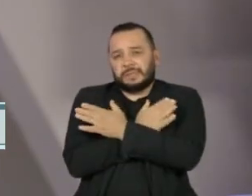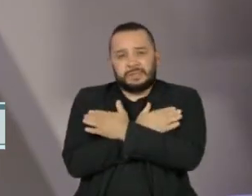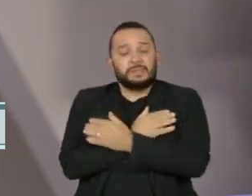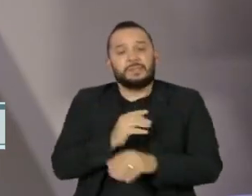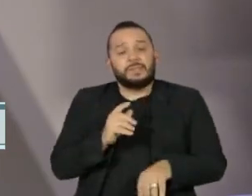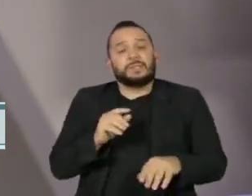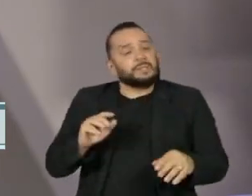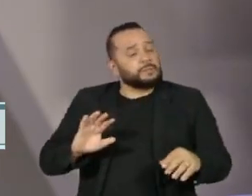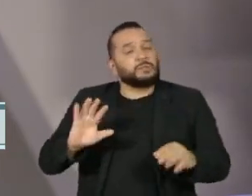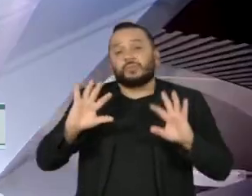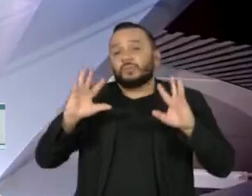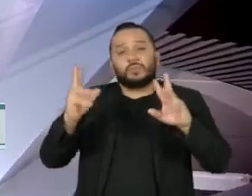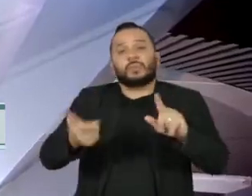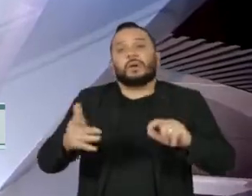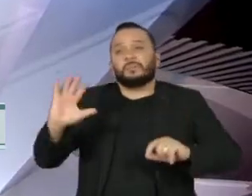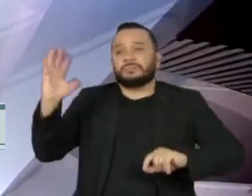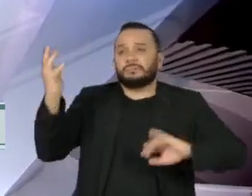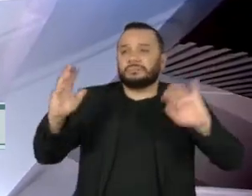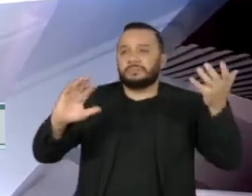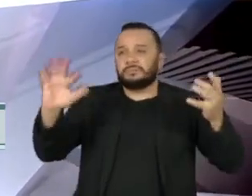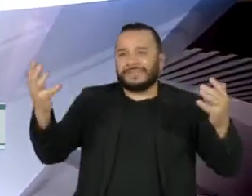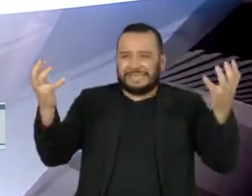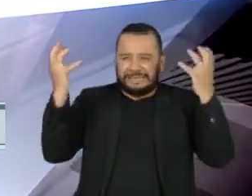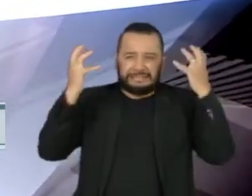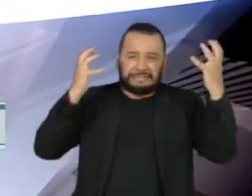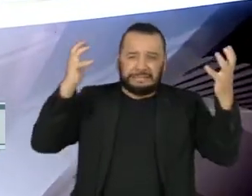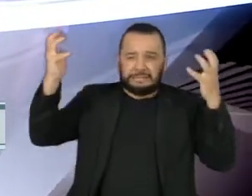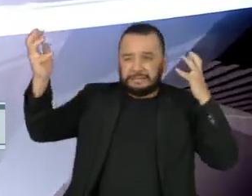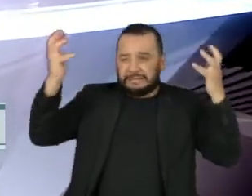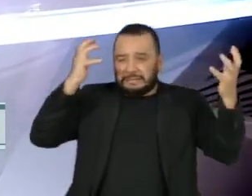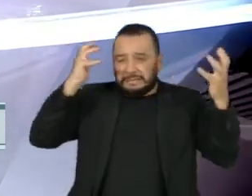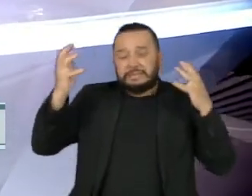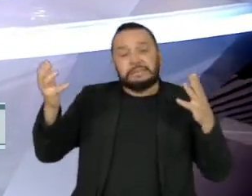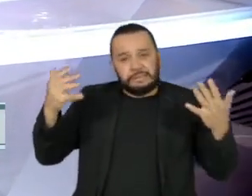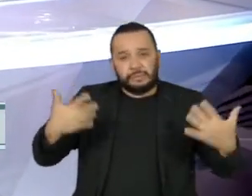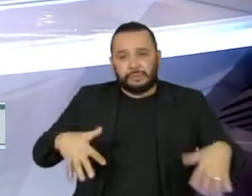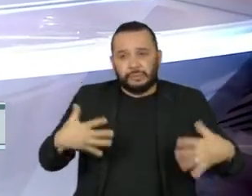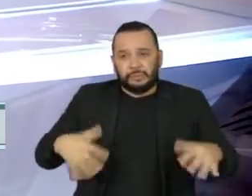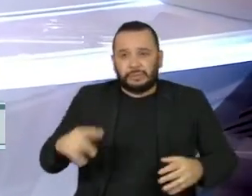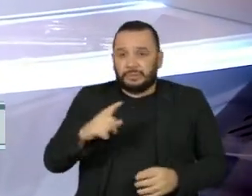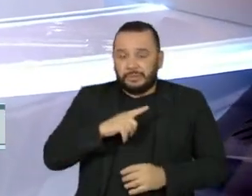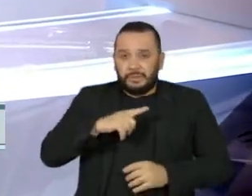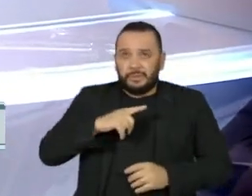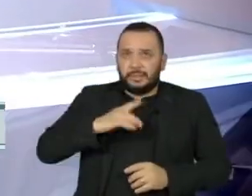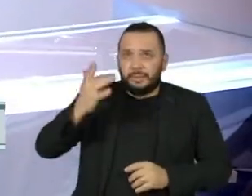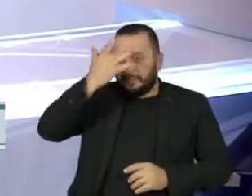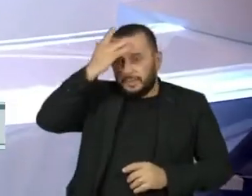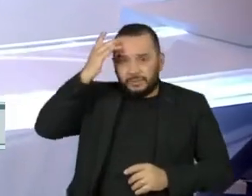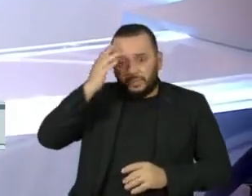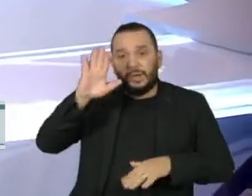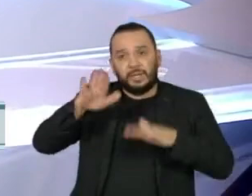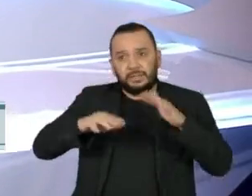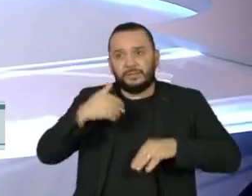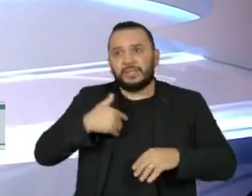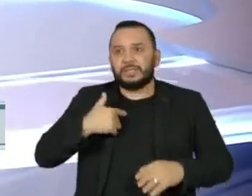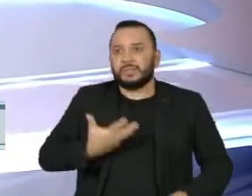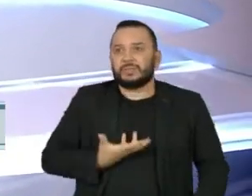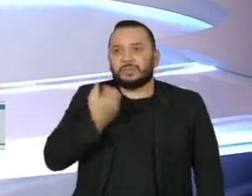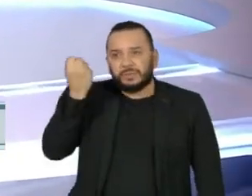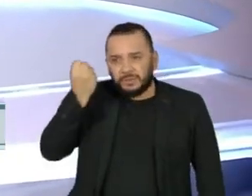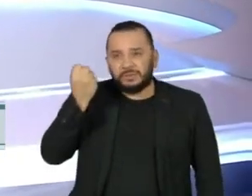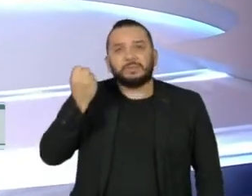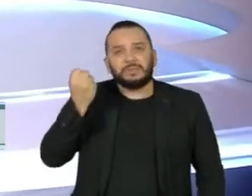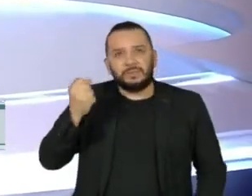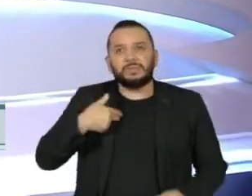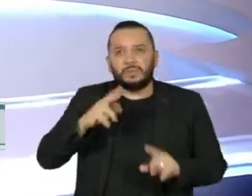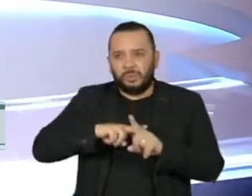desafiam a saúde mental. No Brasil, a quantidade de óbitos causados por lesões autoprovocadas dobrou nos últimos